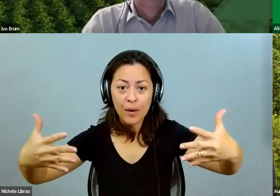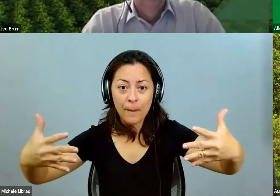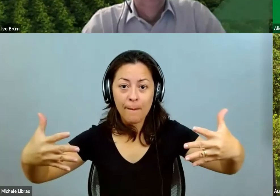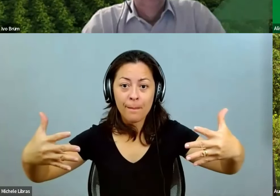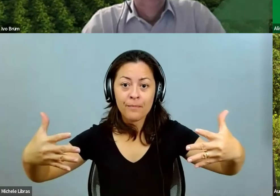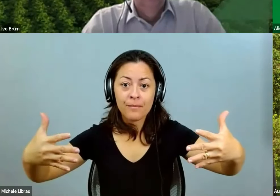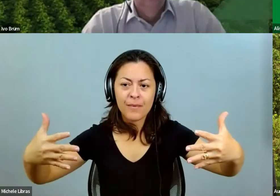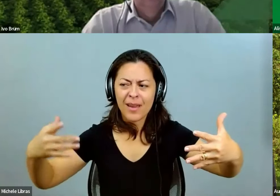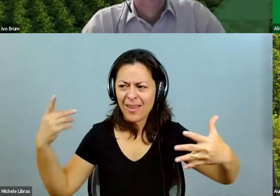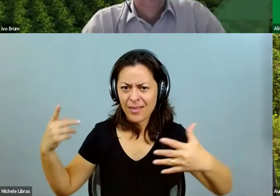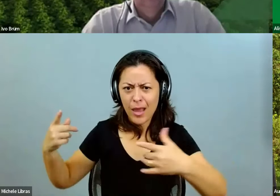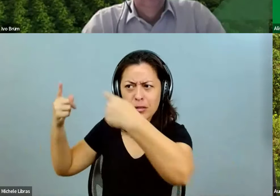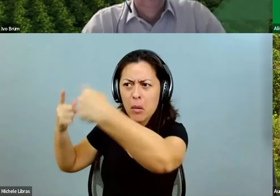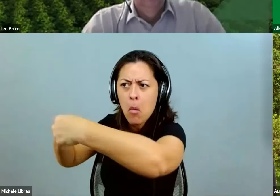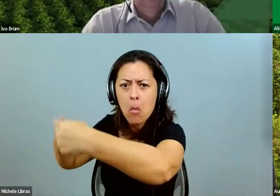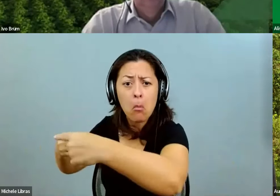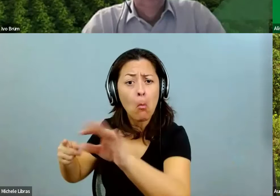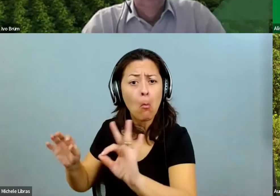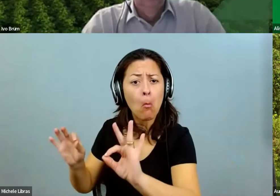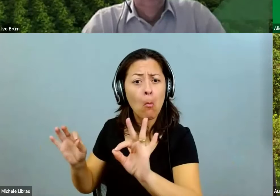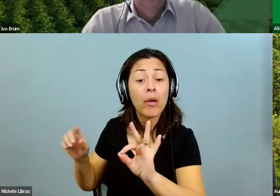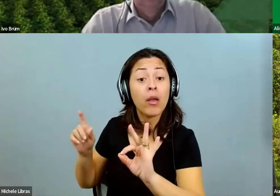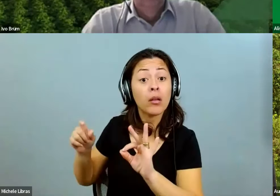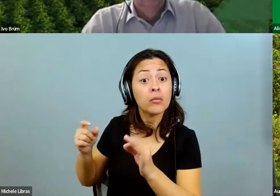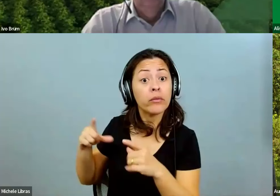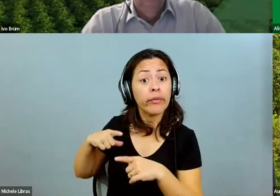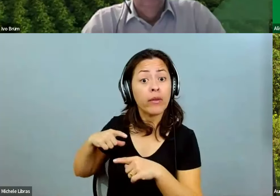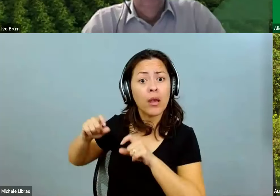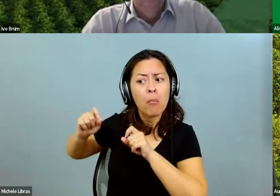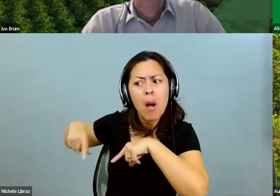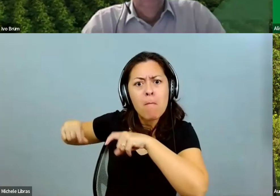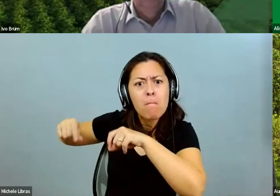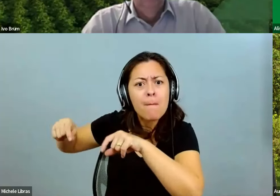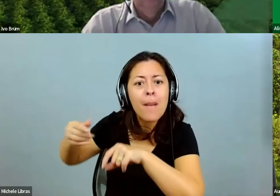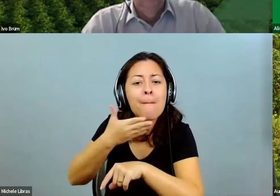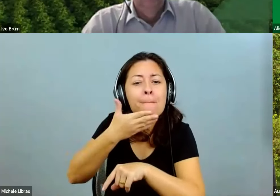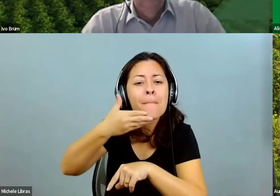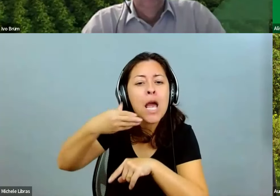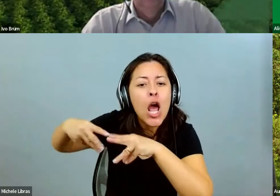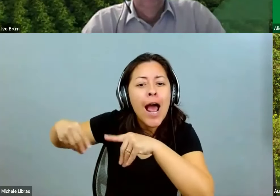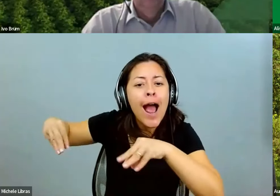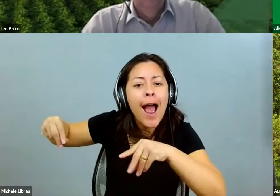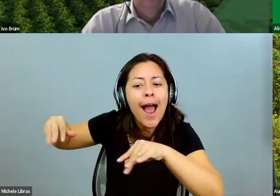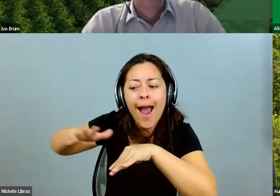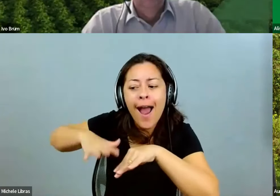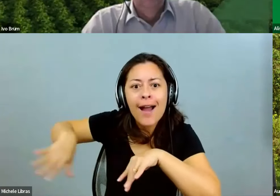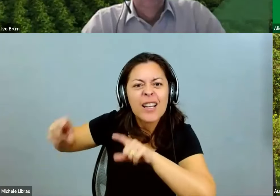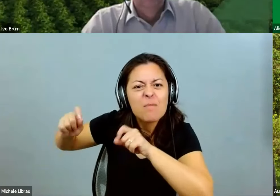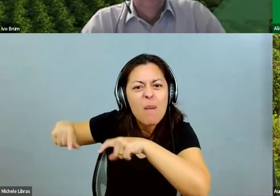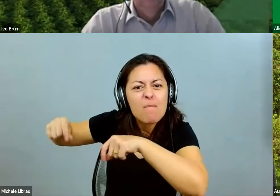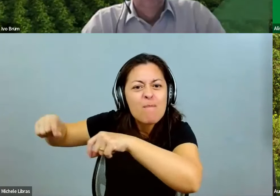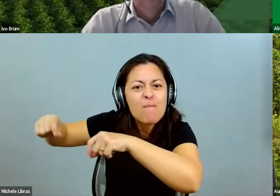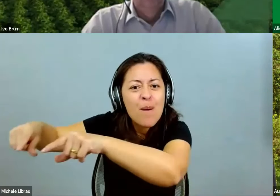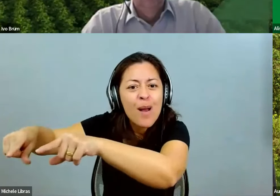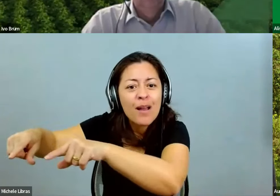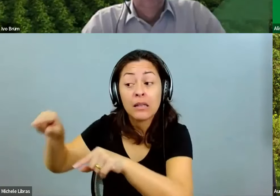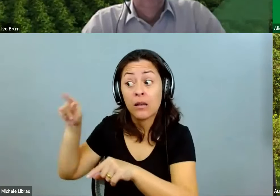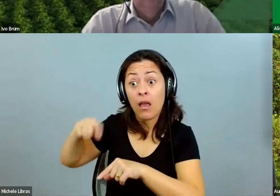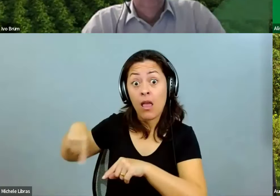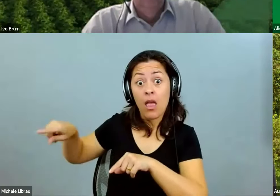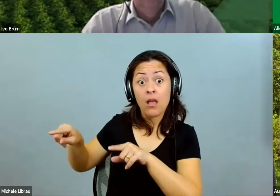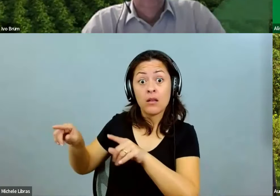deles hoje não é muito alta eles estão plantando nas melhores áreas então então qualquer expansão